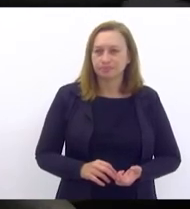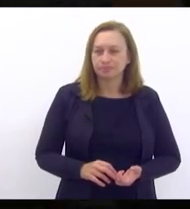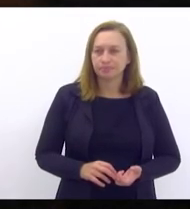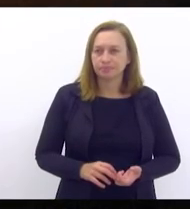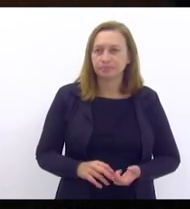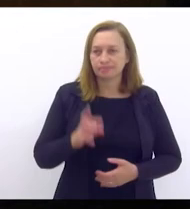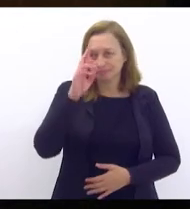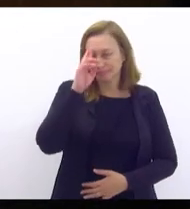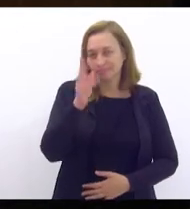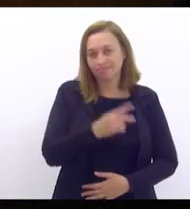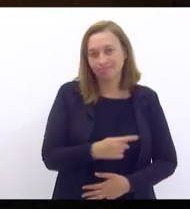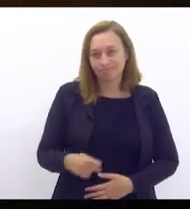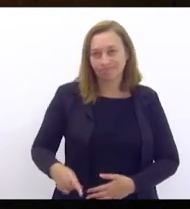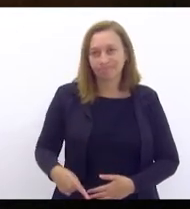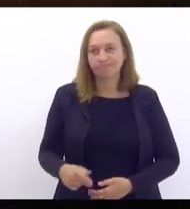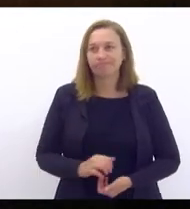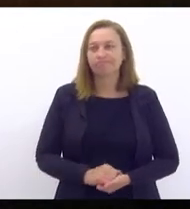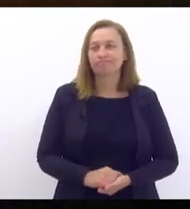Senhora presidente,